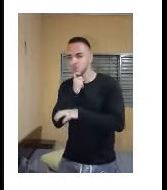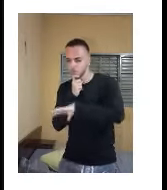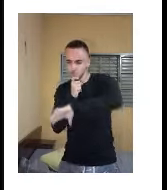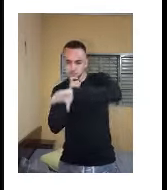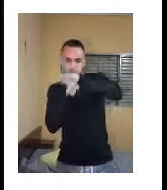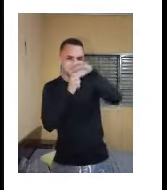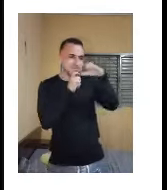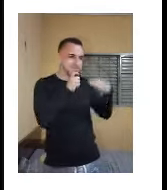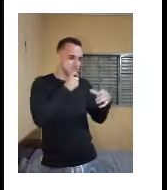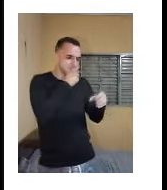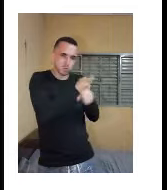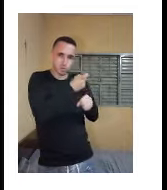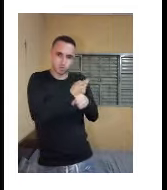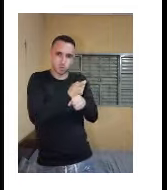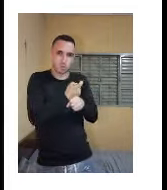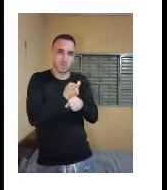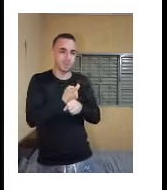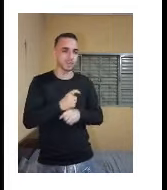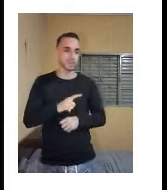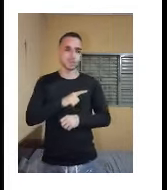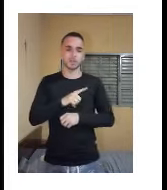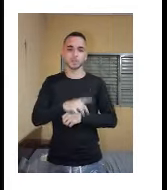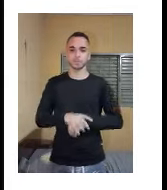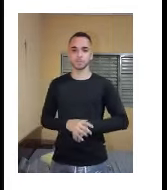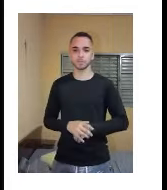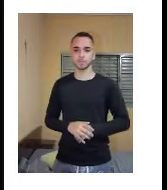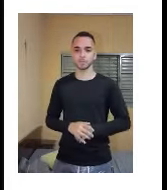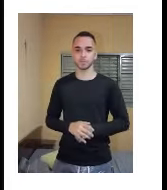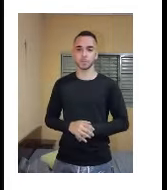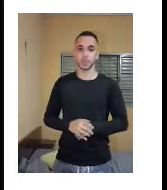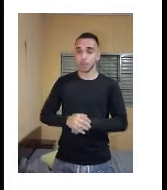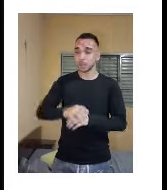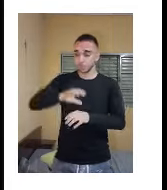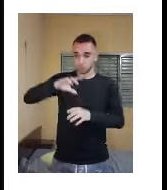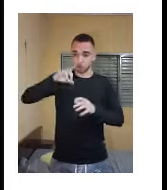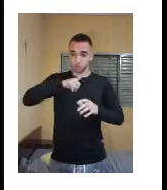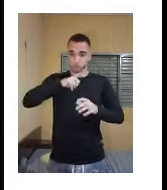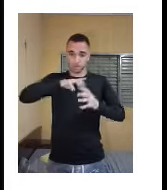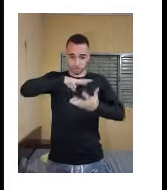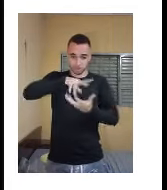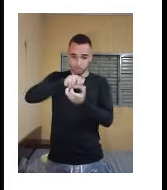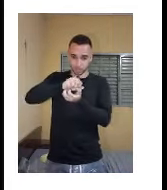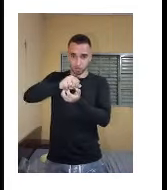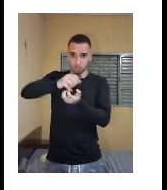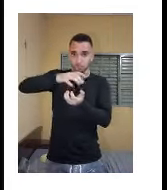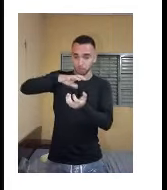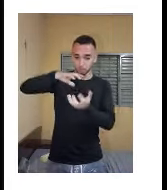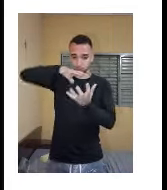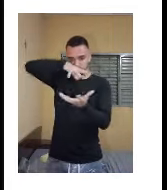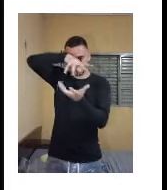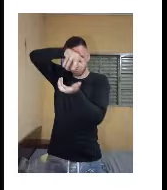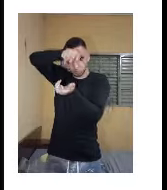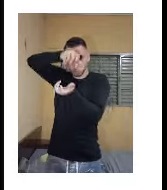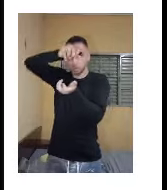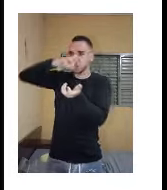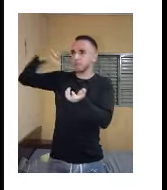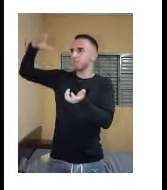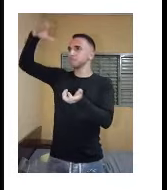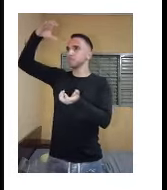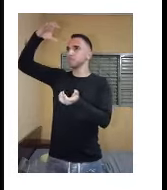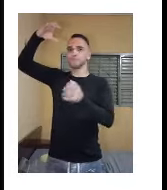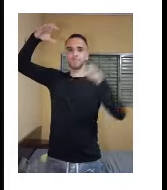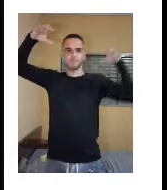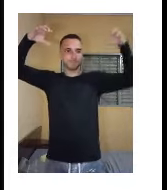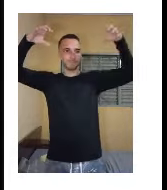superfície, informações de satélites, caracterizando todo esse sistema climático. Se